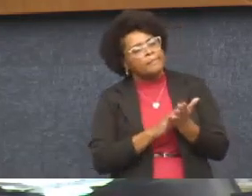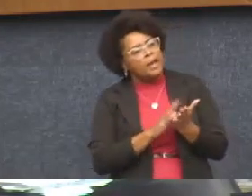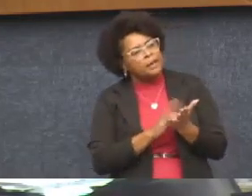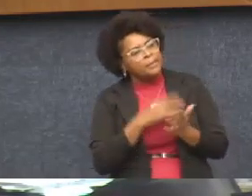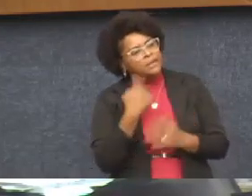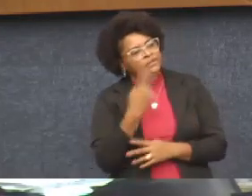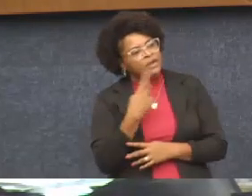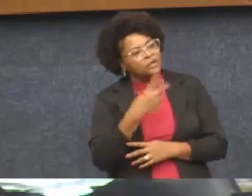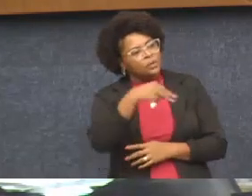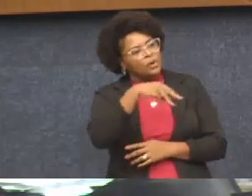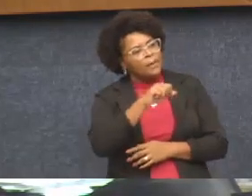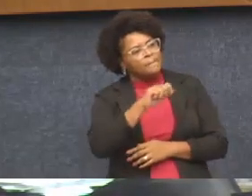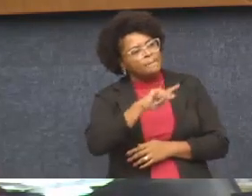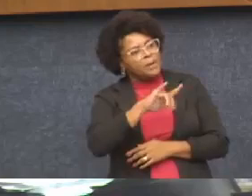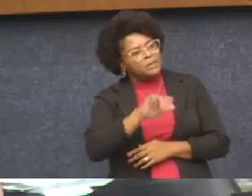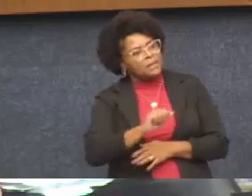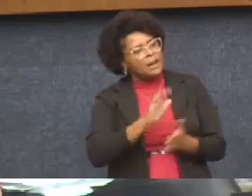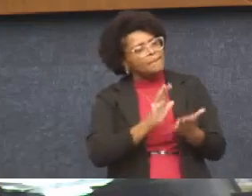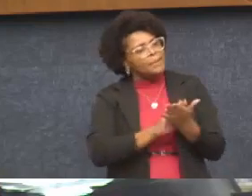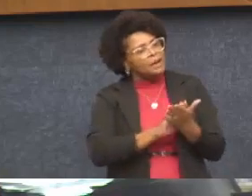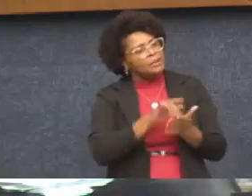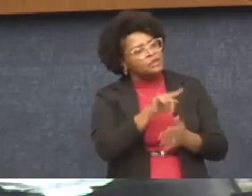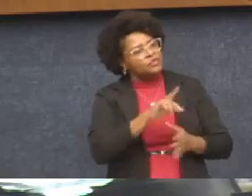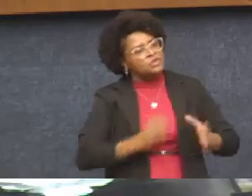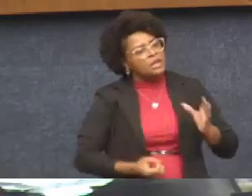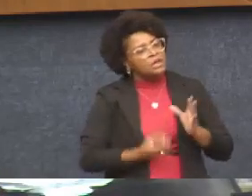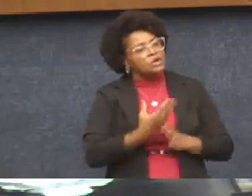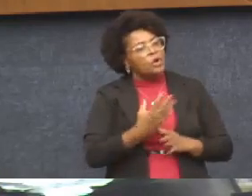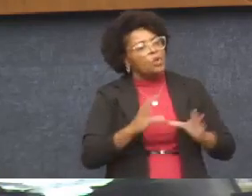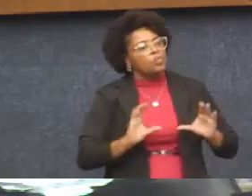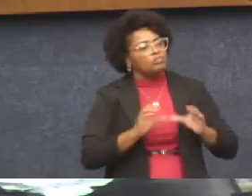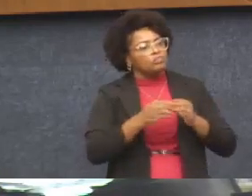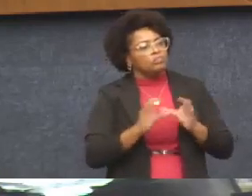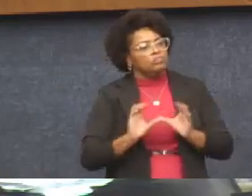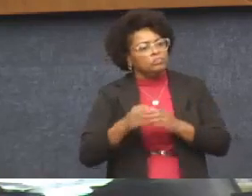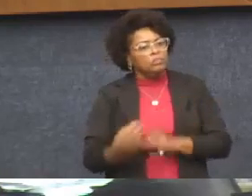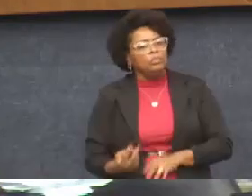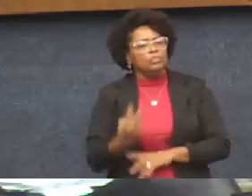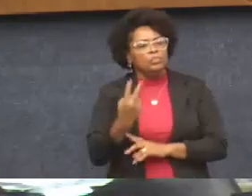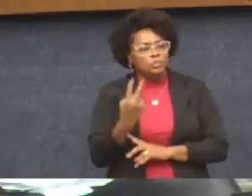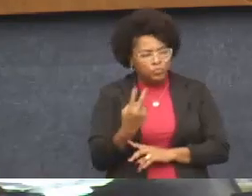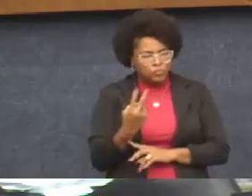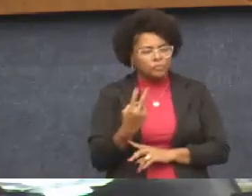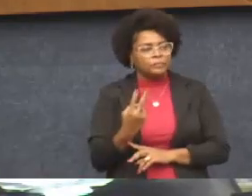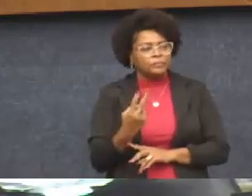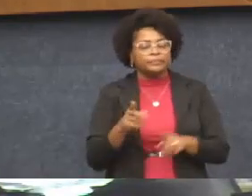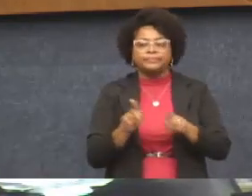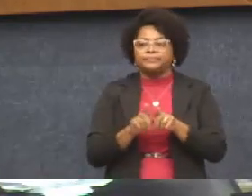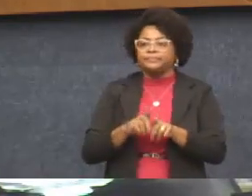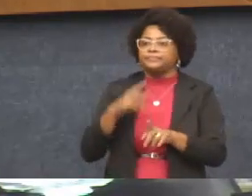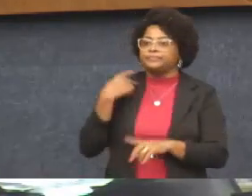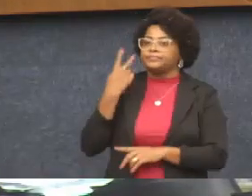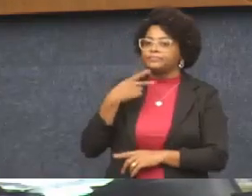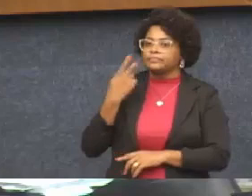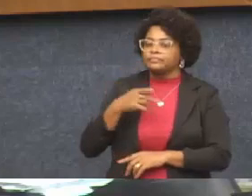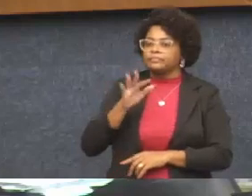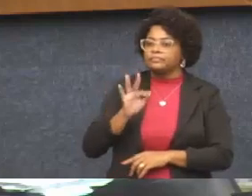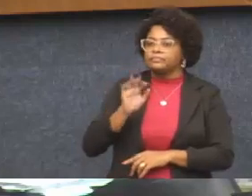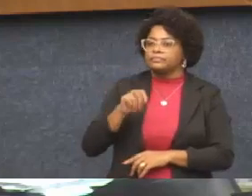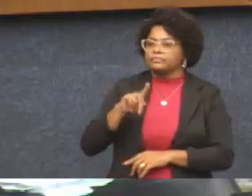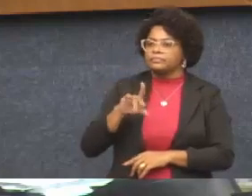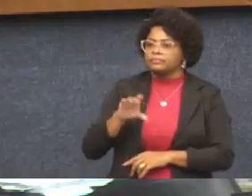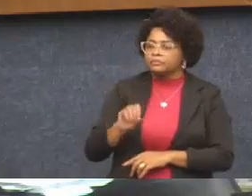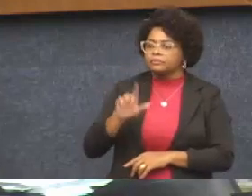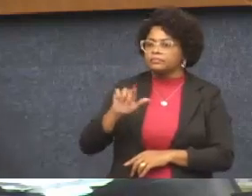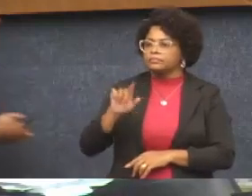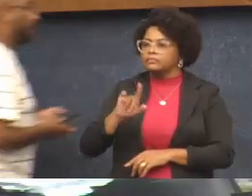te parabenizar por essa criação dessas duas comissões, especialmente Código de Obras e Código de Posturas. E vereador Fernando Luiz